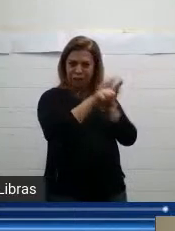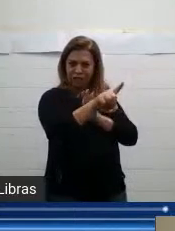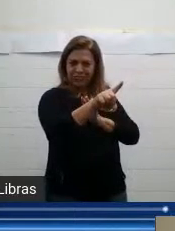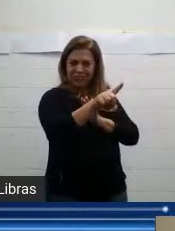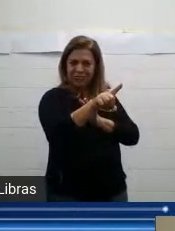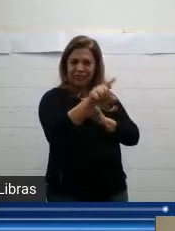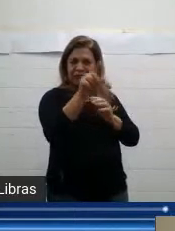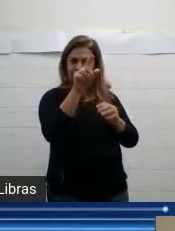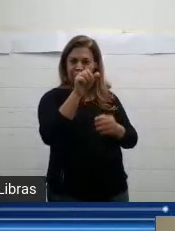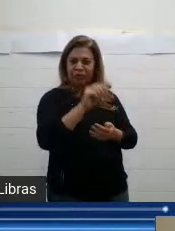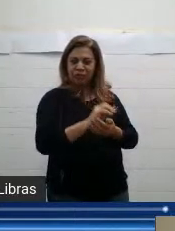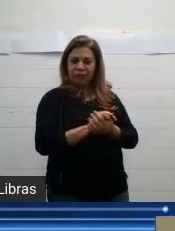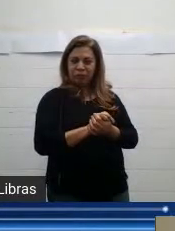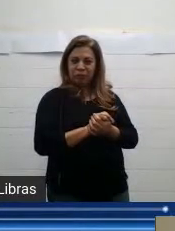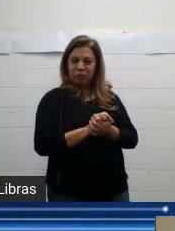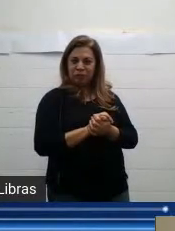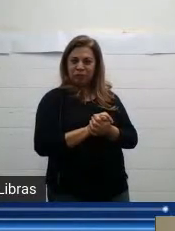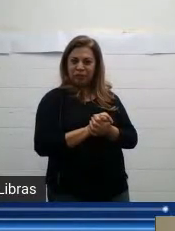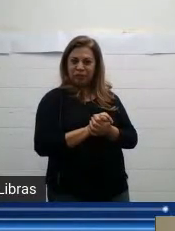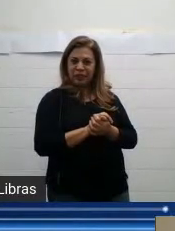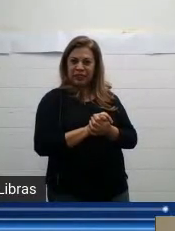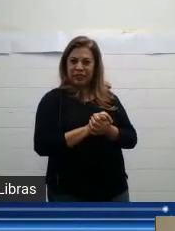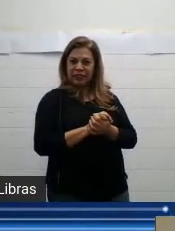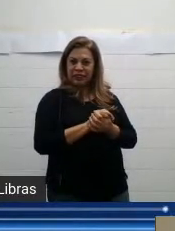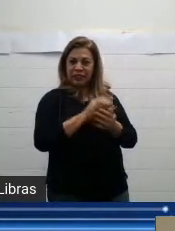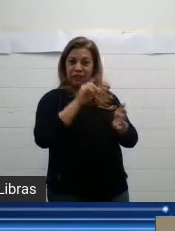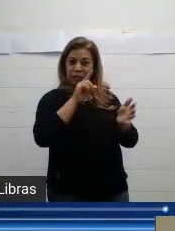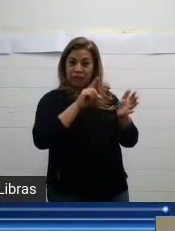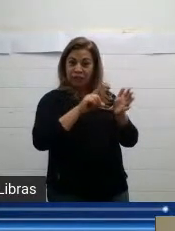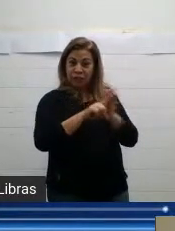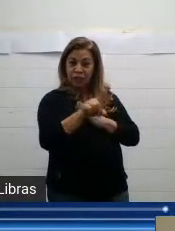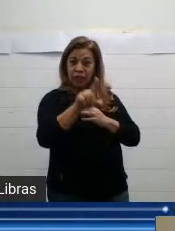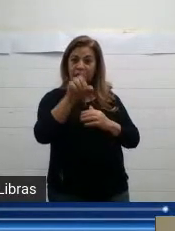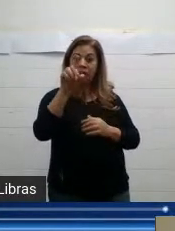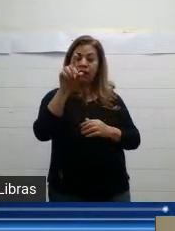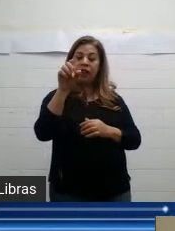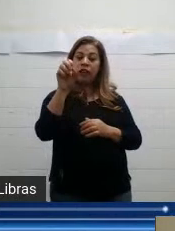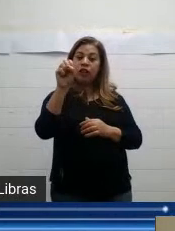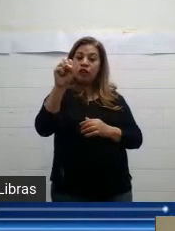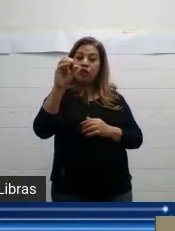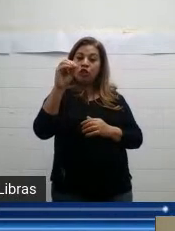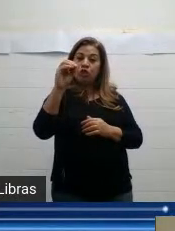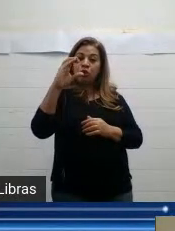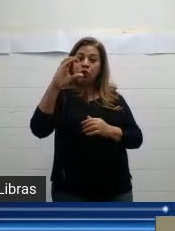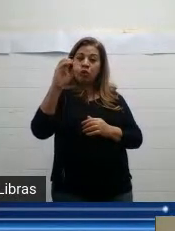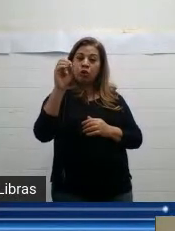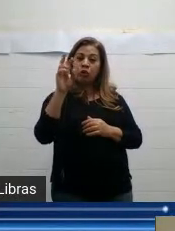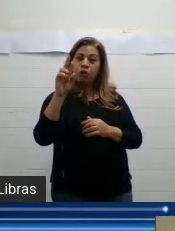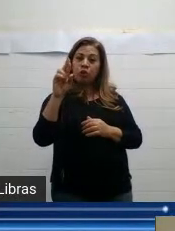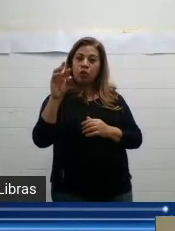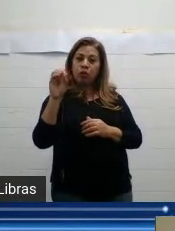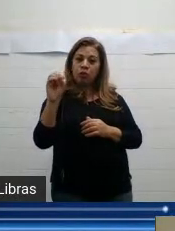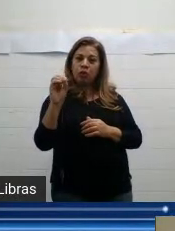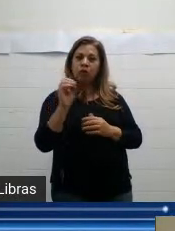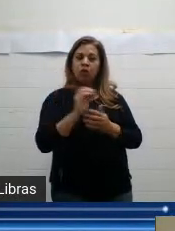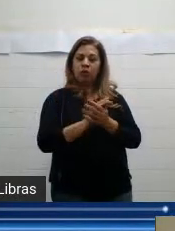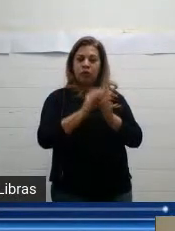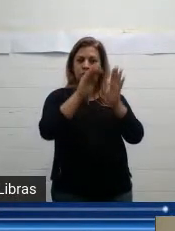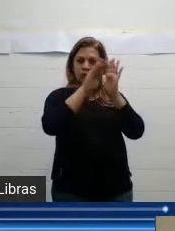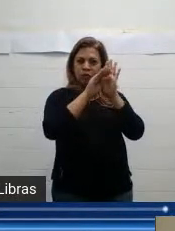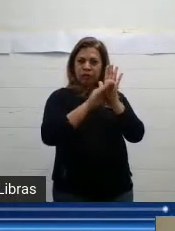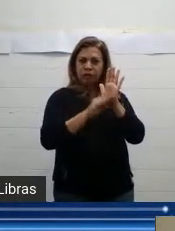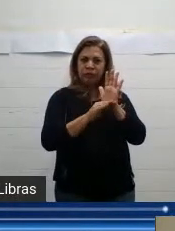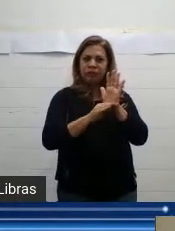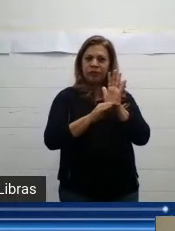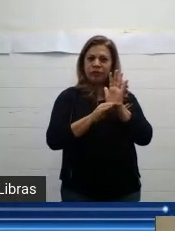pergunta feita, uma pergunta feita pela Socorro Lima, que toca num assunto bem sensível para a gente do programa, que